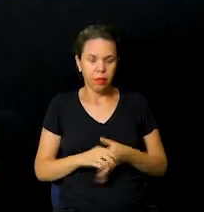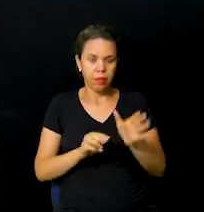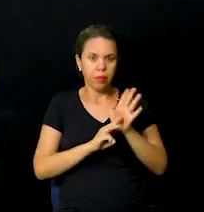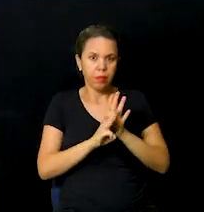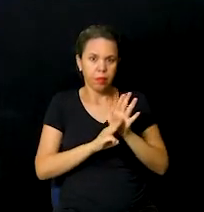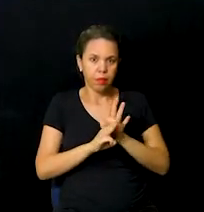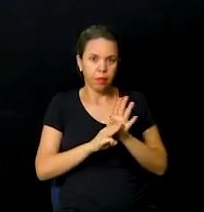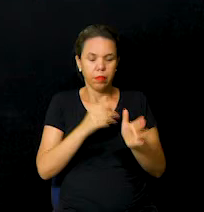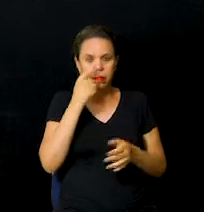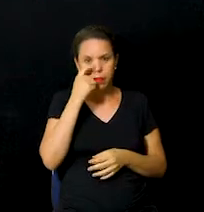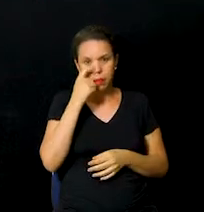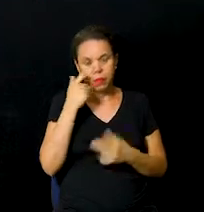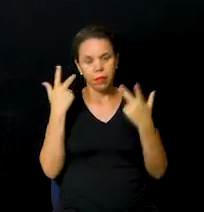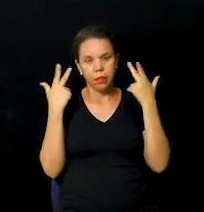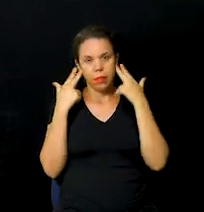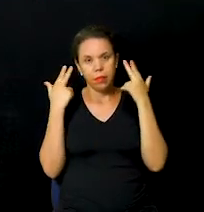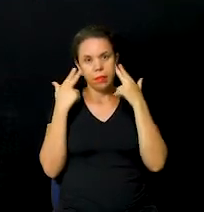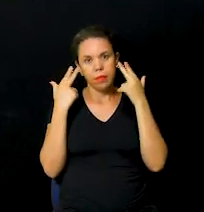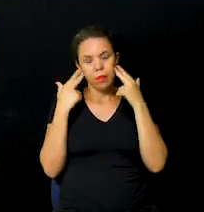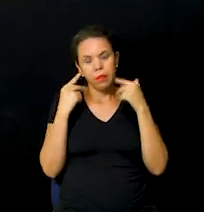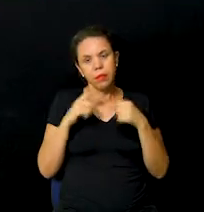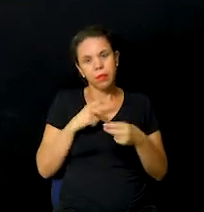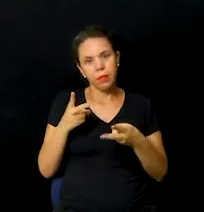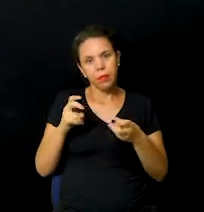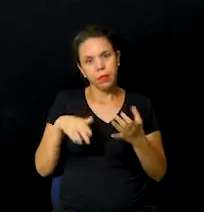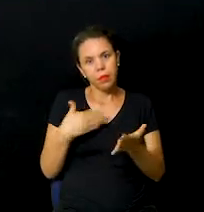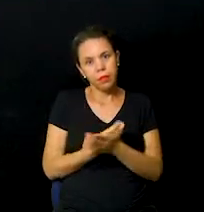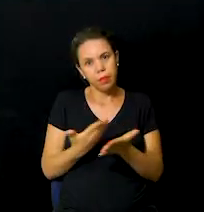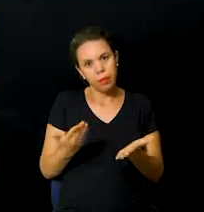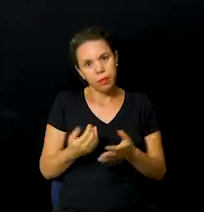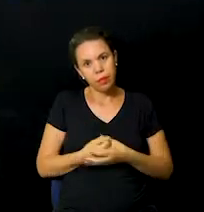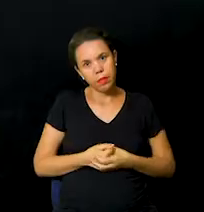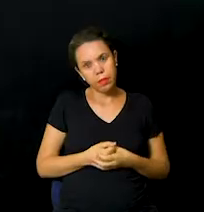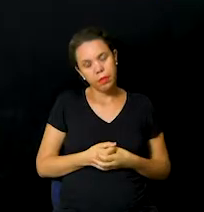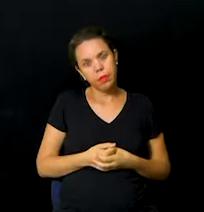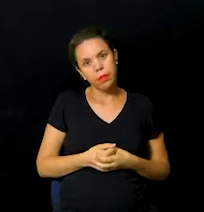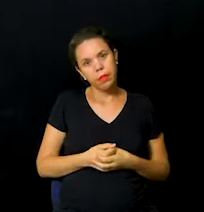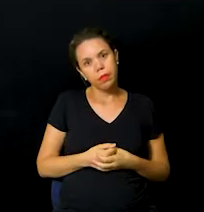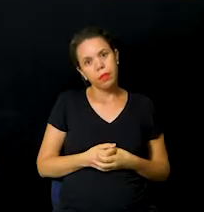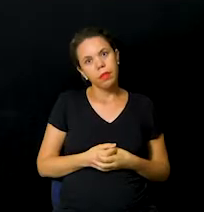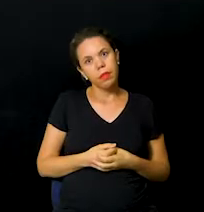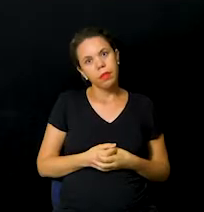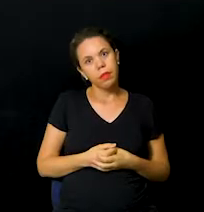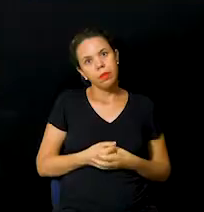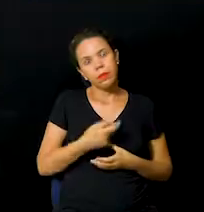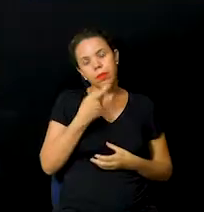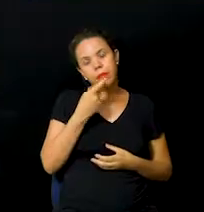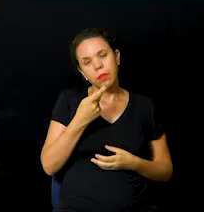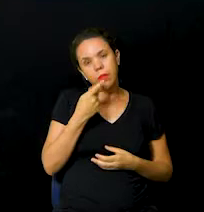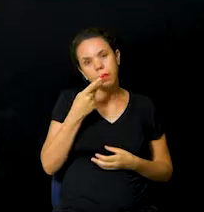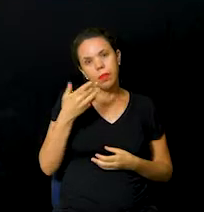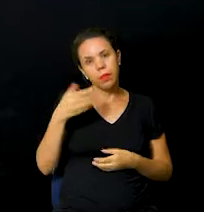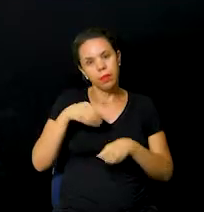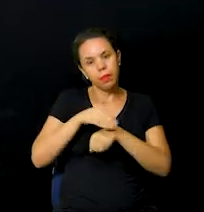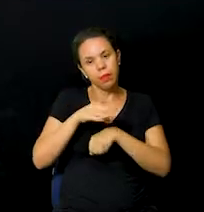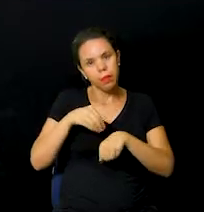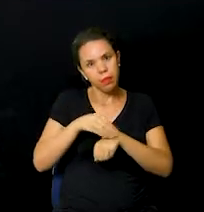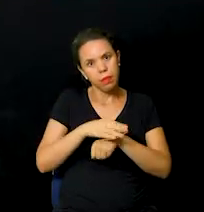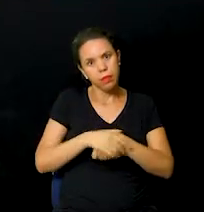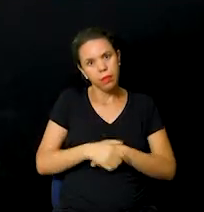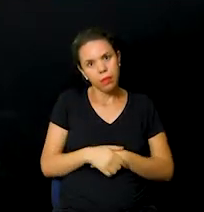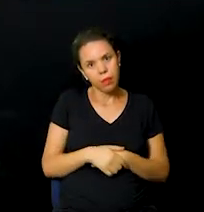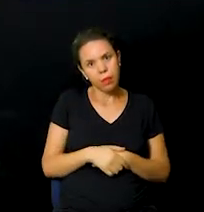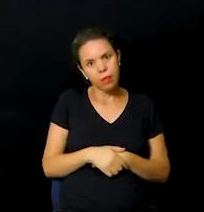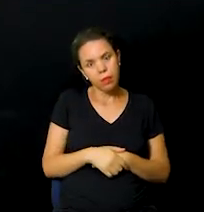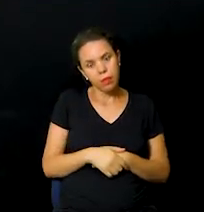o método ele é um método mais natural que eu tenho visto até hoje. Entendi. Agora, quando a gente fala em passar esse